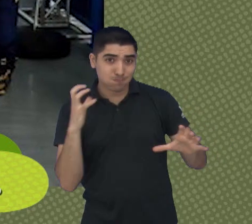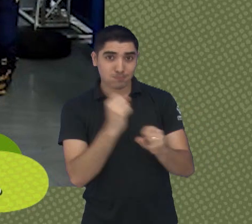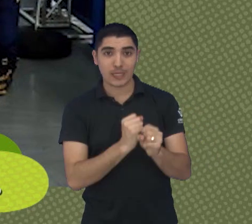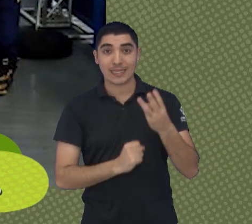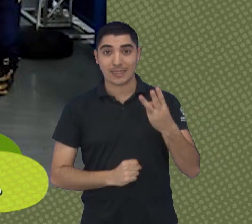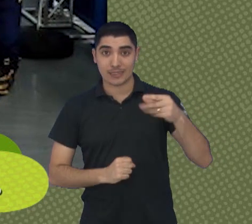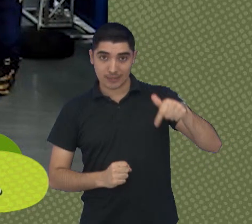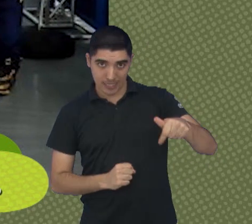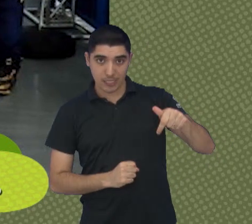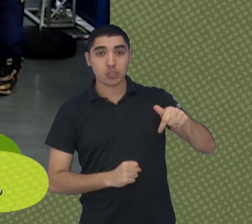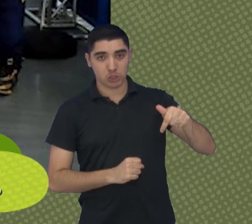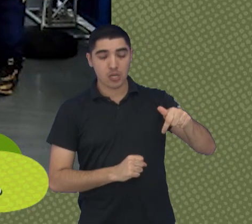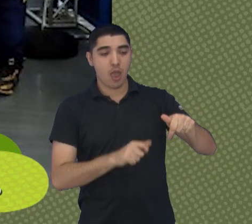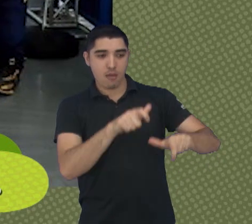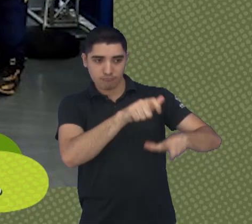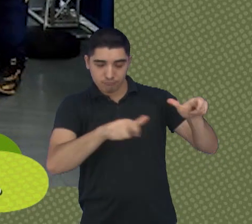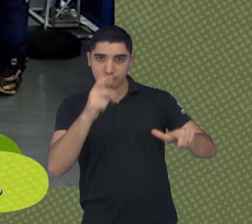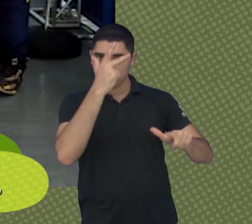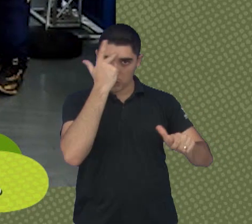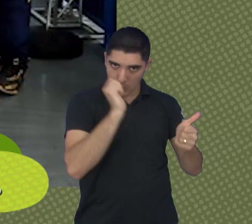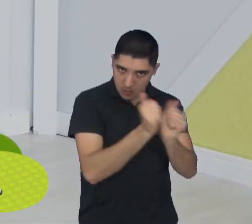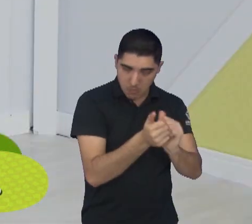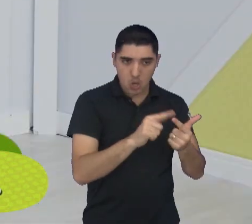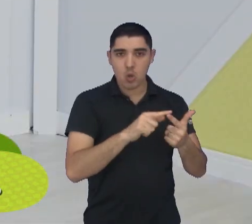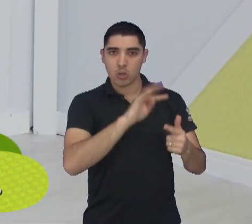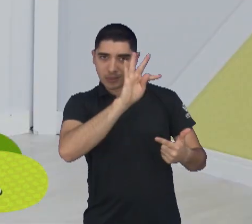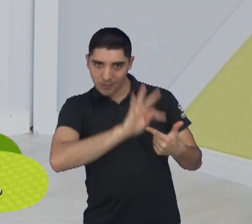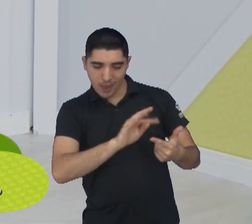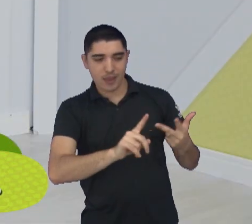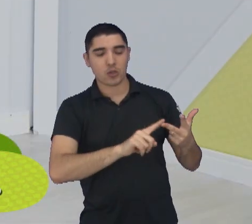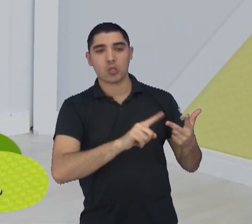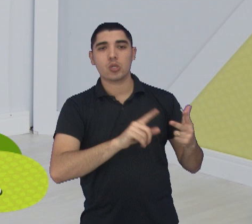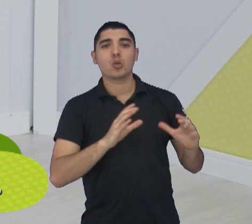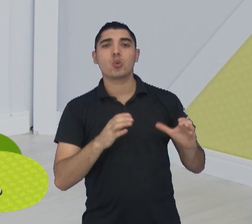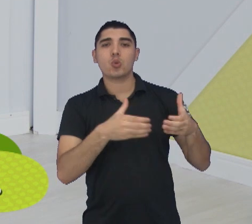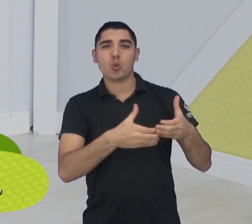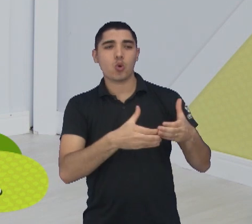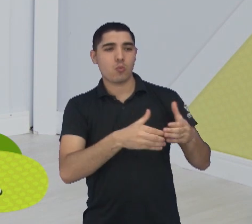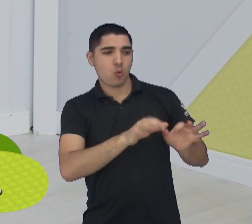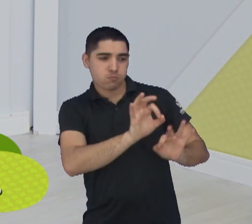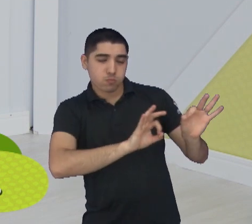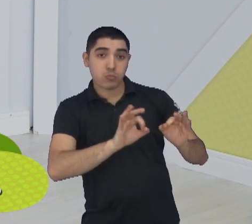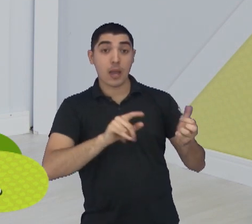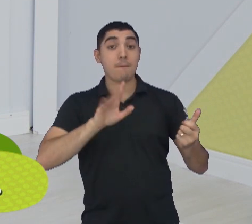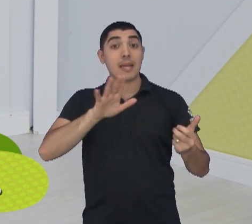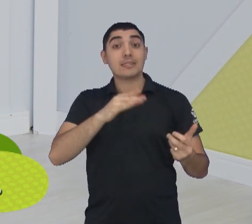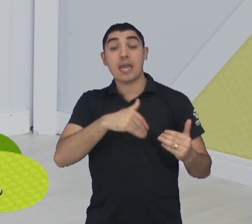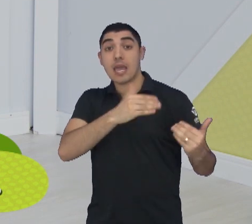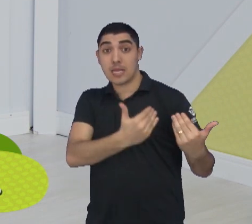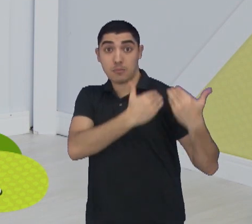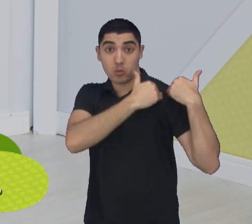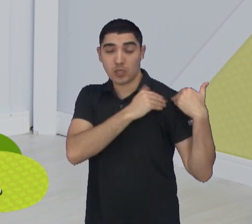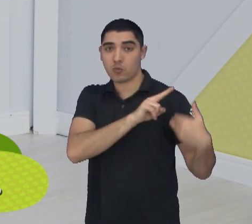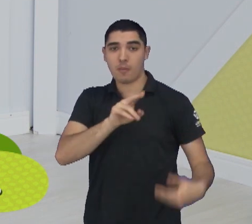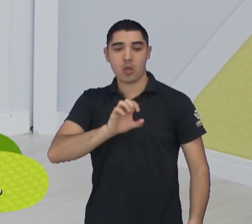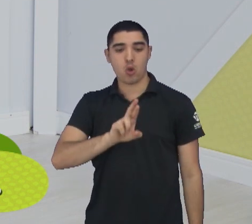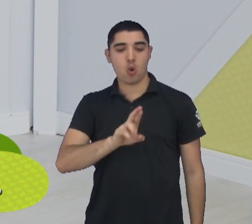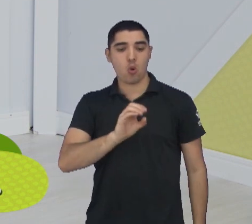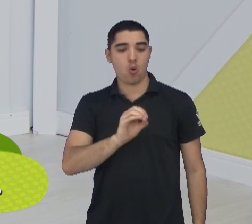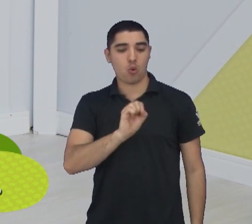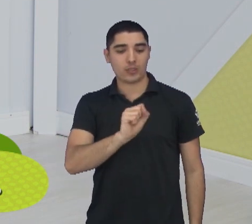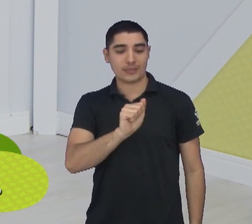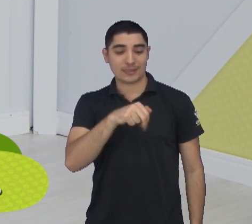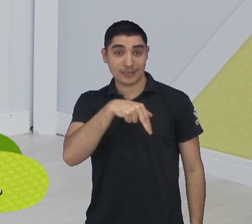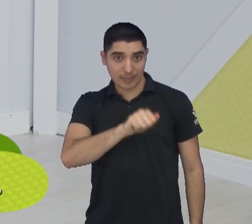pessoas, entre atletas, dirigentes e equipe de apoio, sob o comando da coordenadora técnica Rosana Domiciano. A